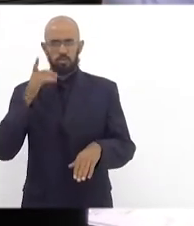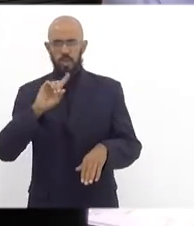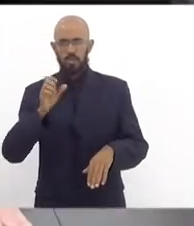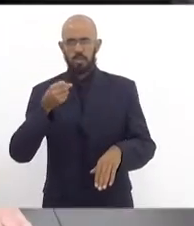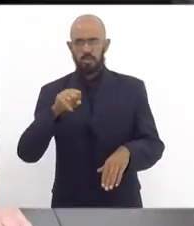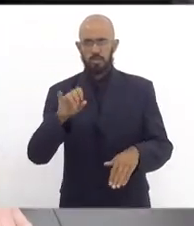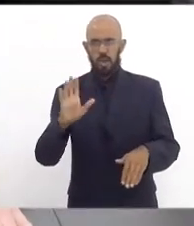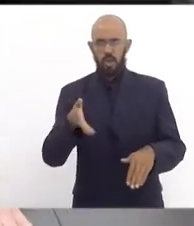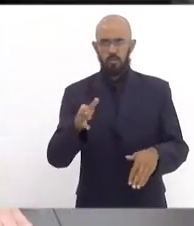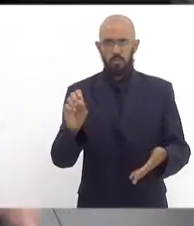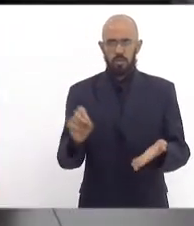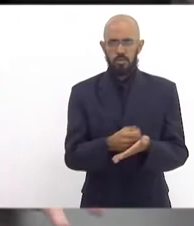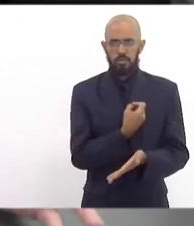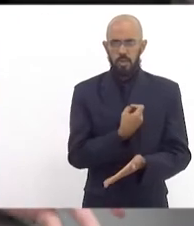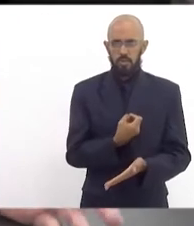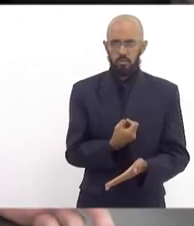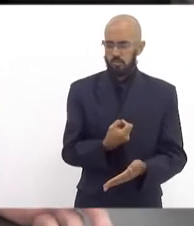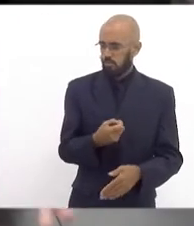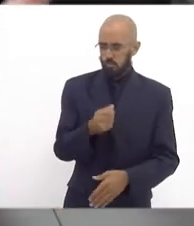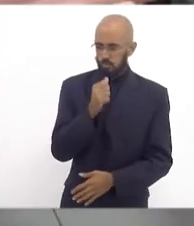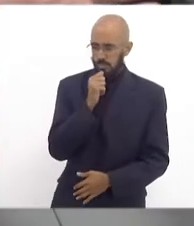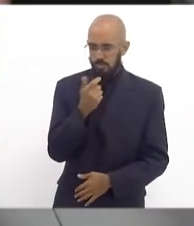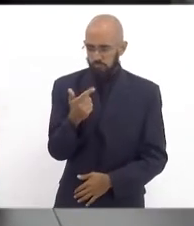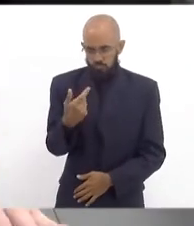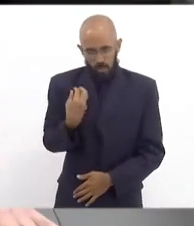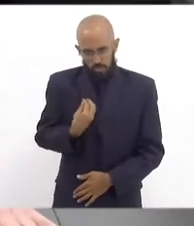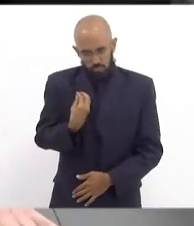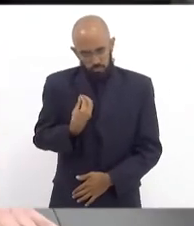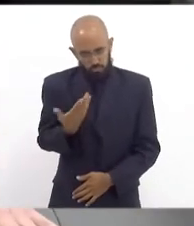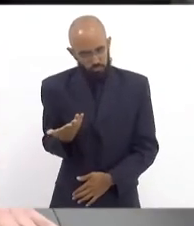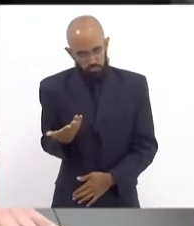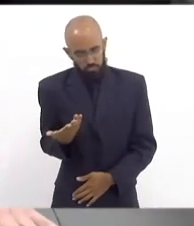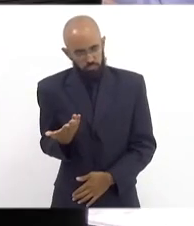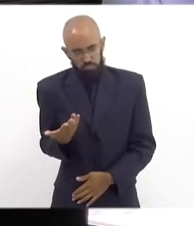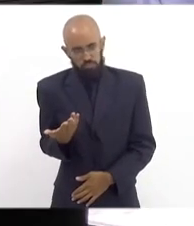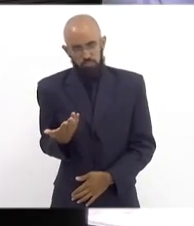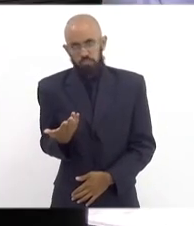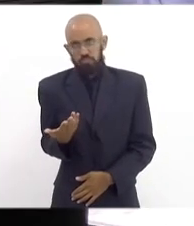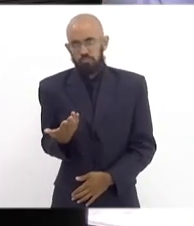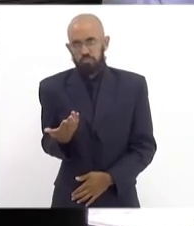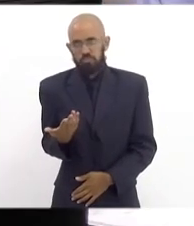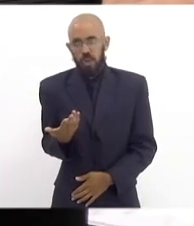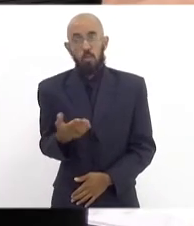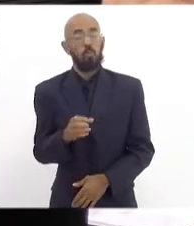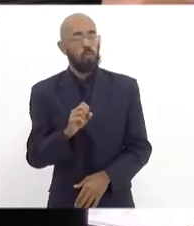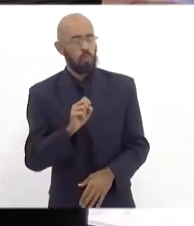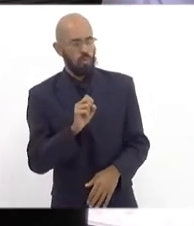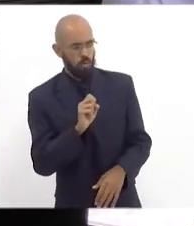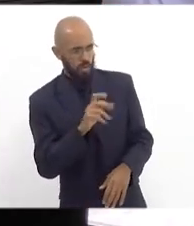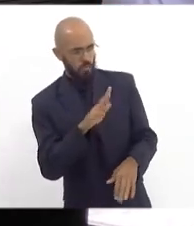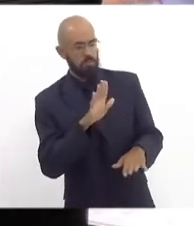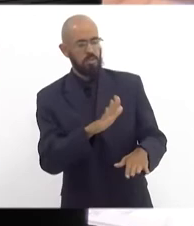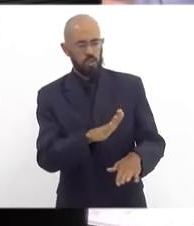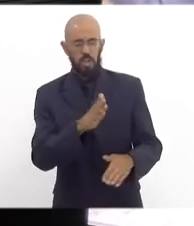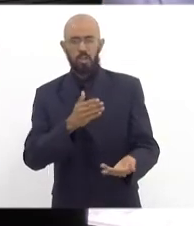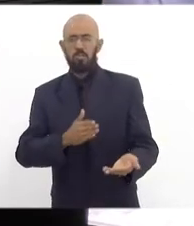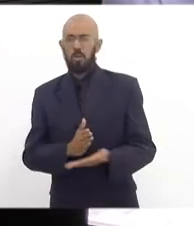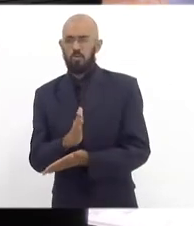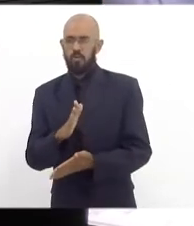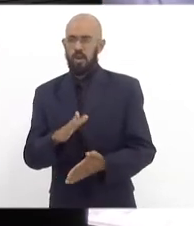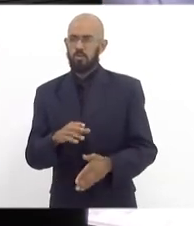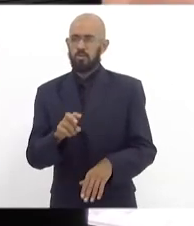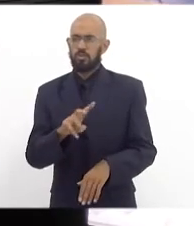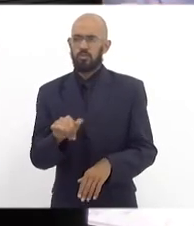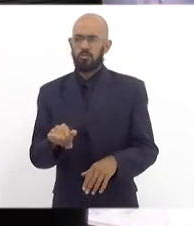não não não tem vigente esqueci inclusive já é um projeto importante ou regesse ou não já tá aprovado então a gente não